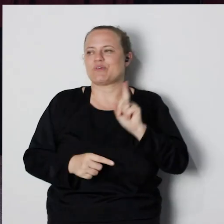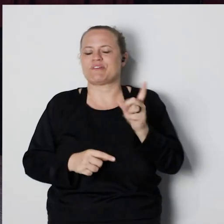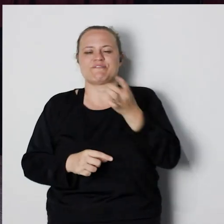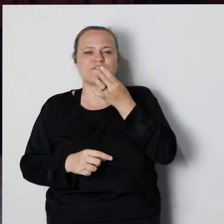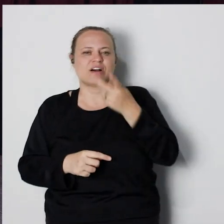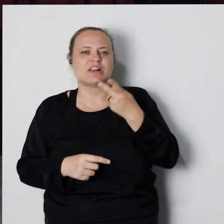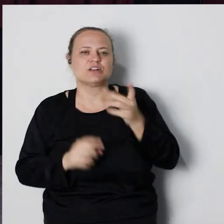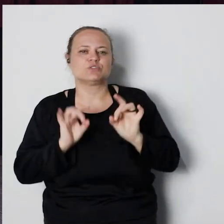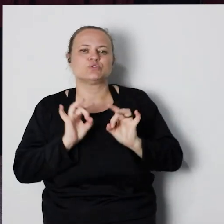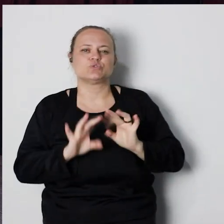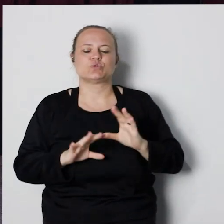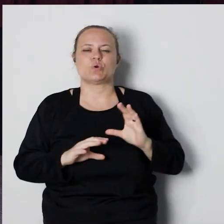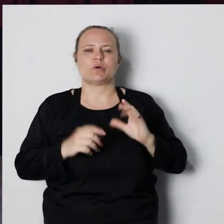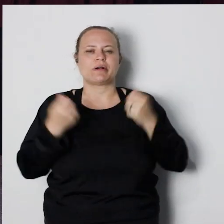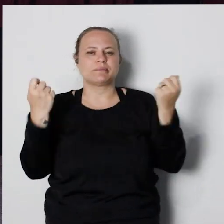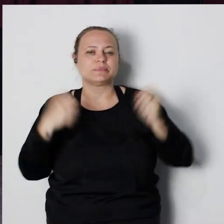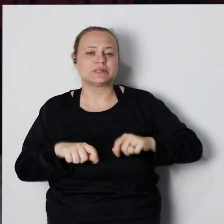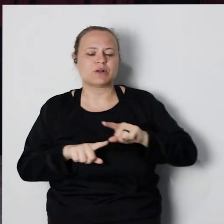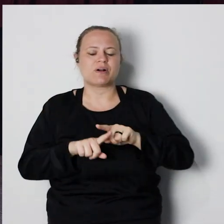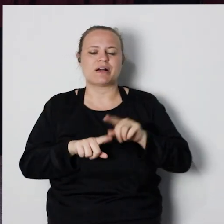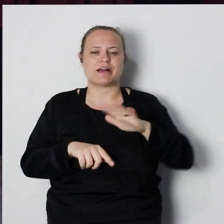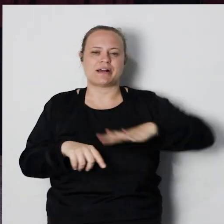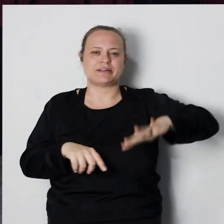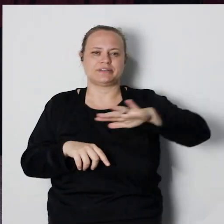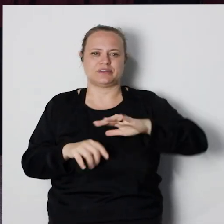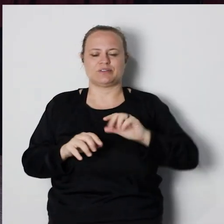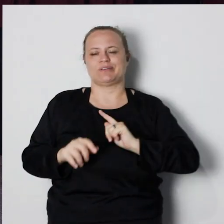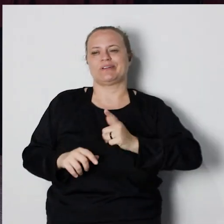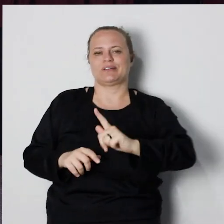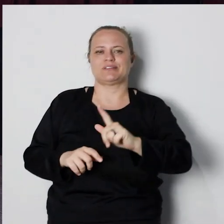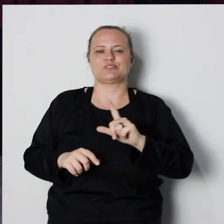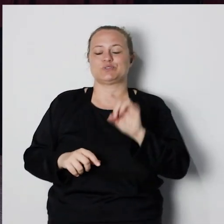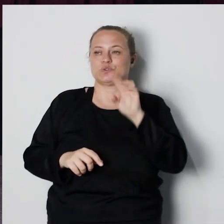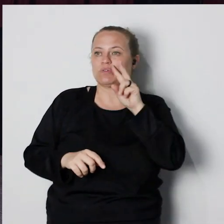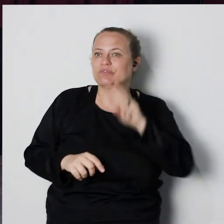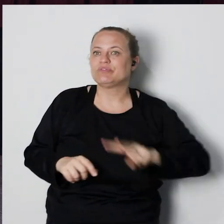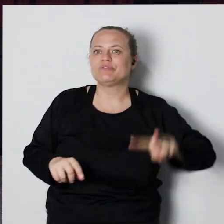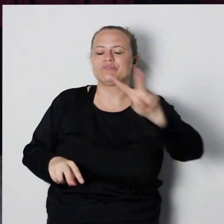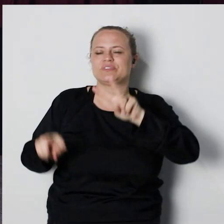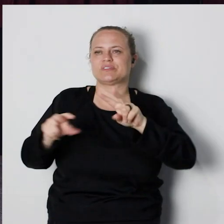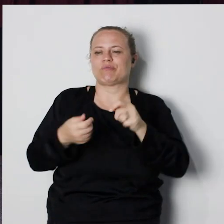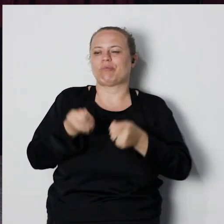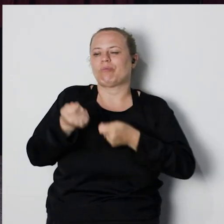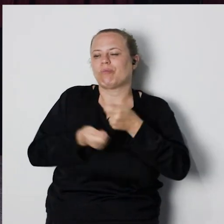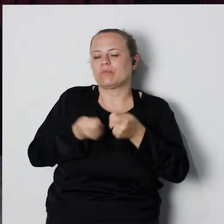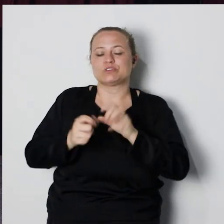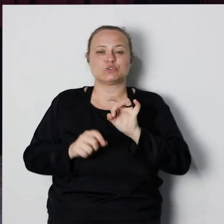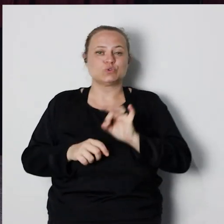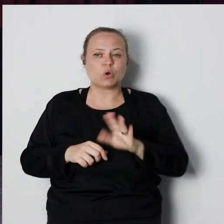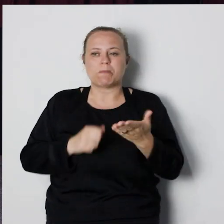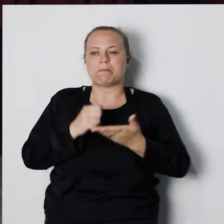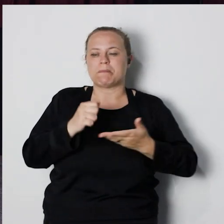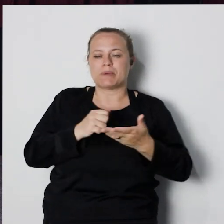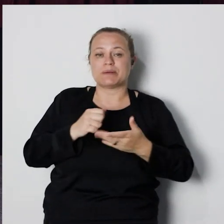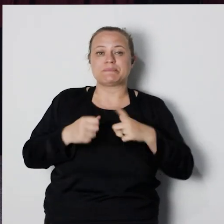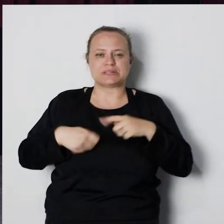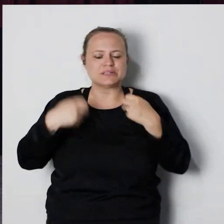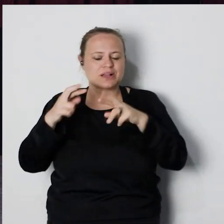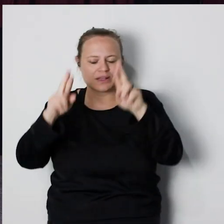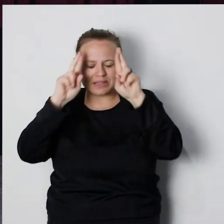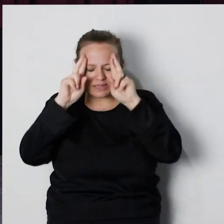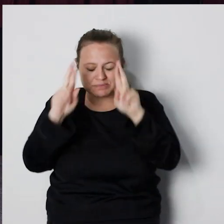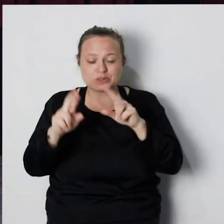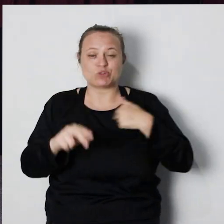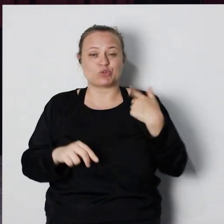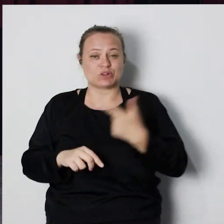muito cuidado. Né? Aí a nossa área, a gente pode dizer, não é para falar de capacitação na área de gestão, com uma